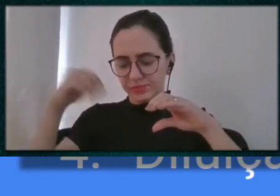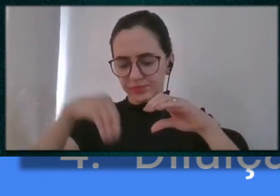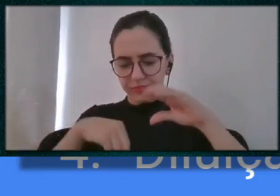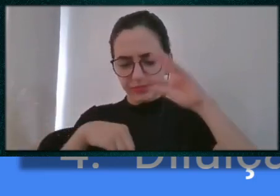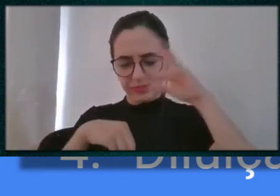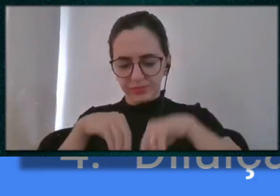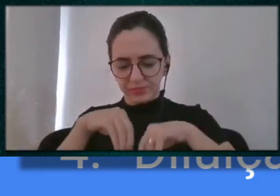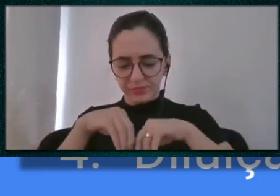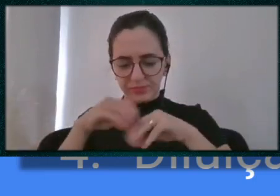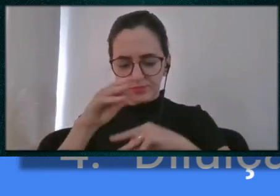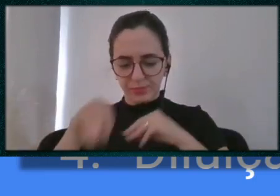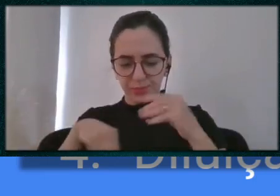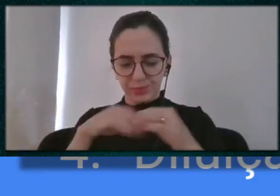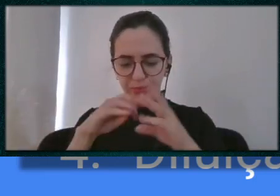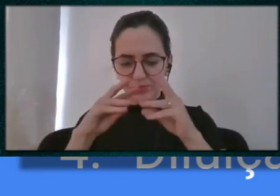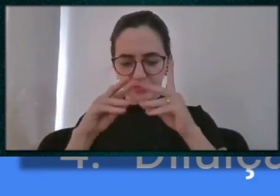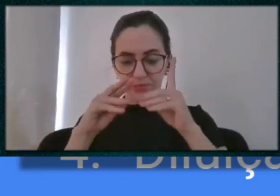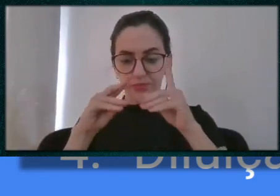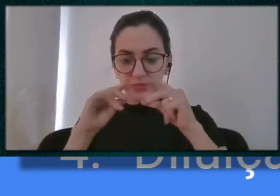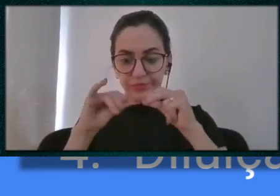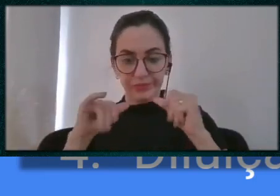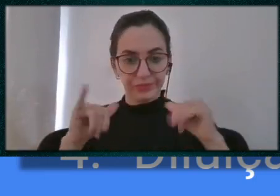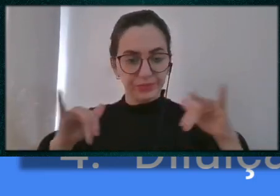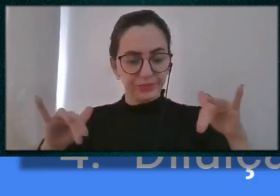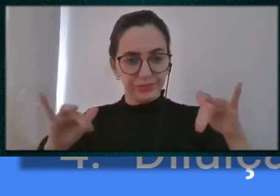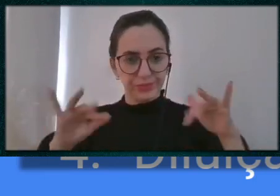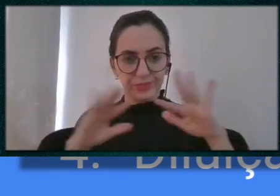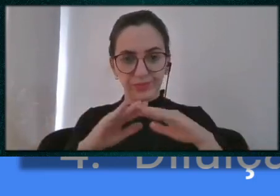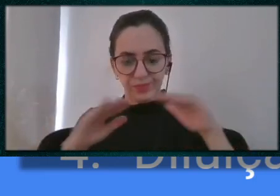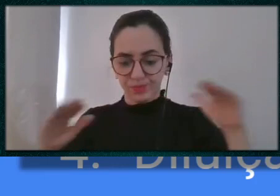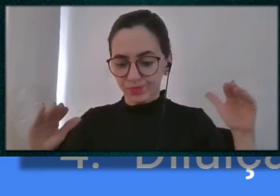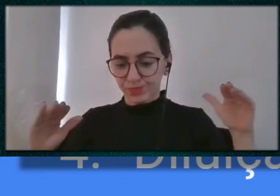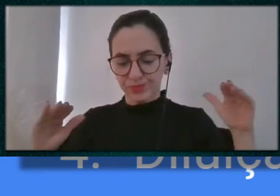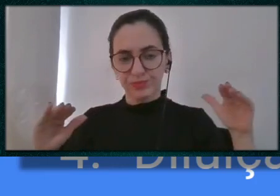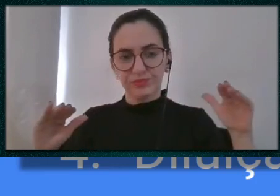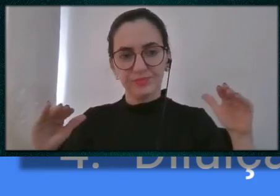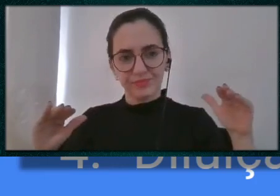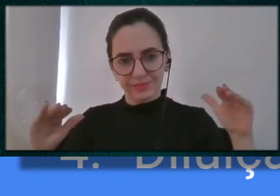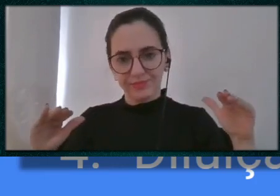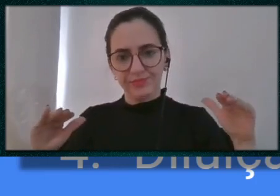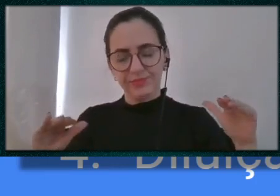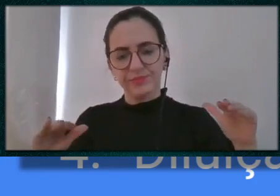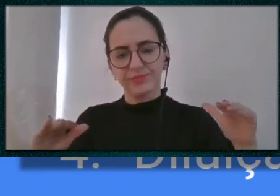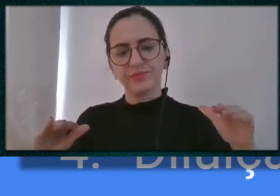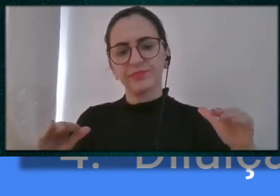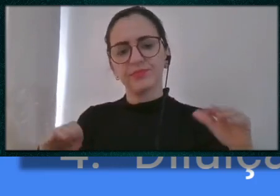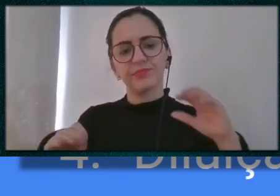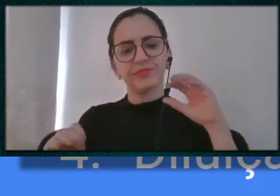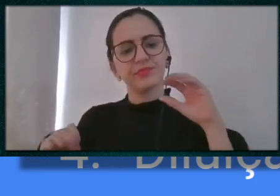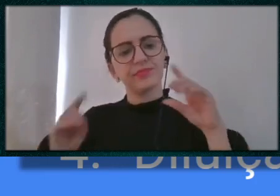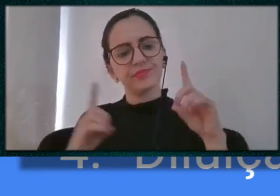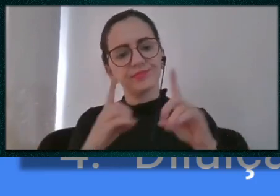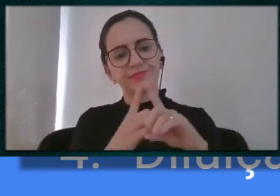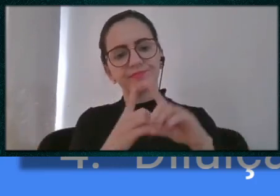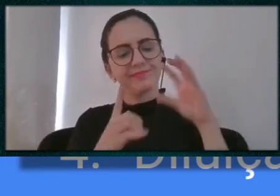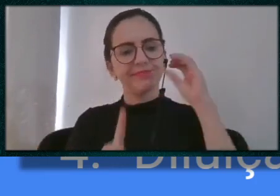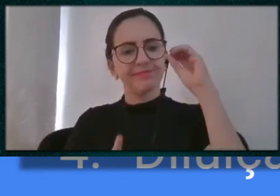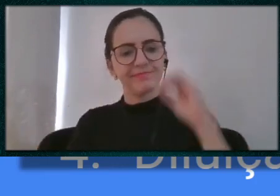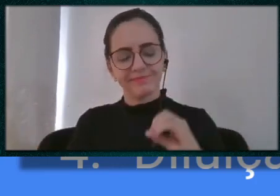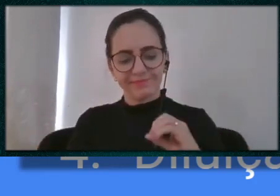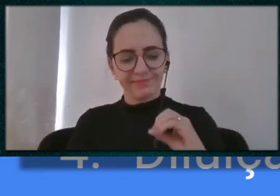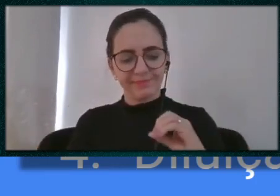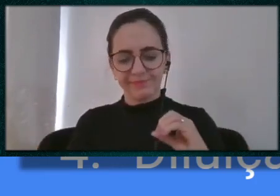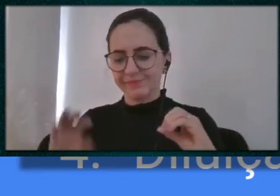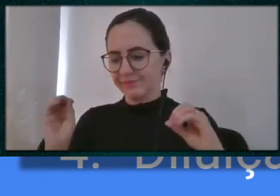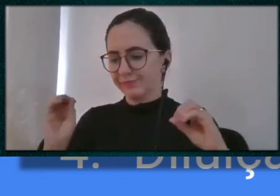se antes eu tinha 0,06 mols de ácido e consumir 0,06 mols de ácido, eu vou ter nada, consumiu todo o ácido.